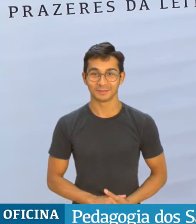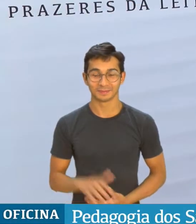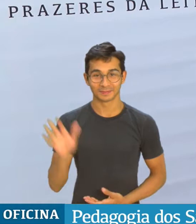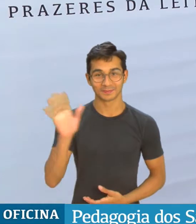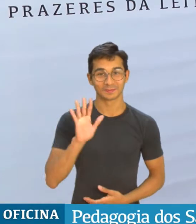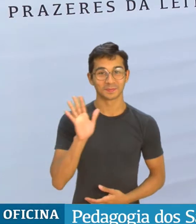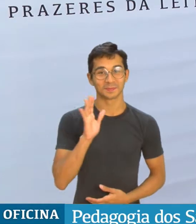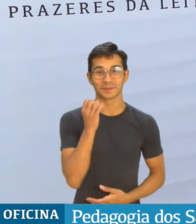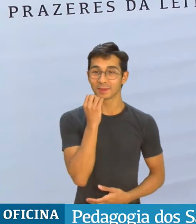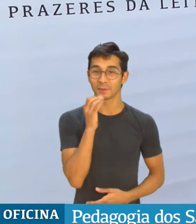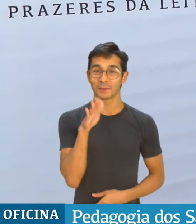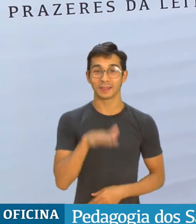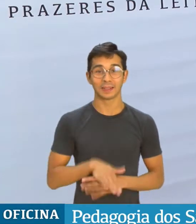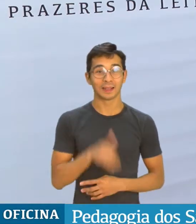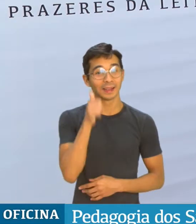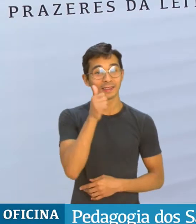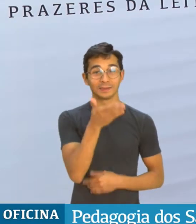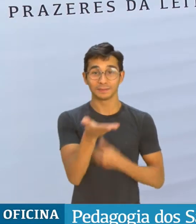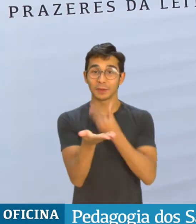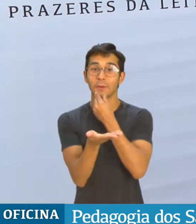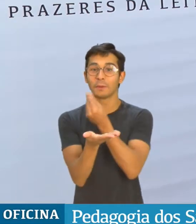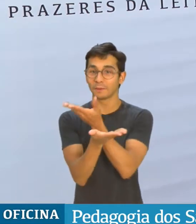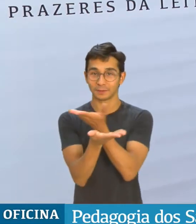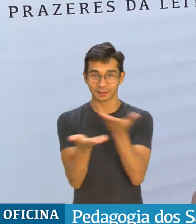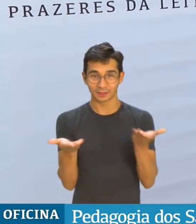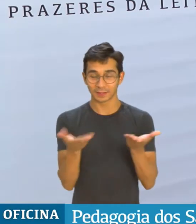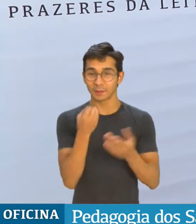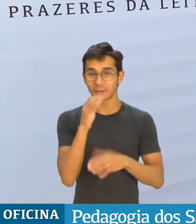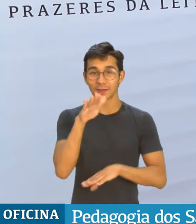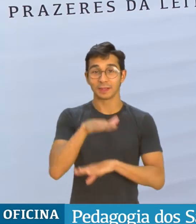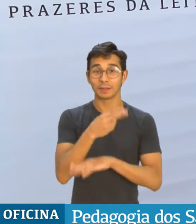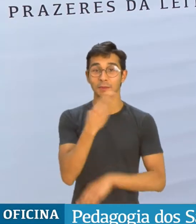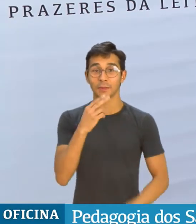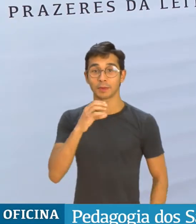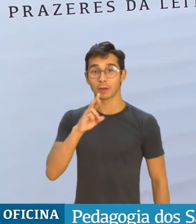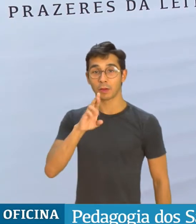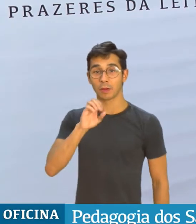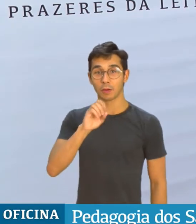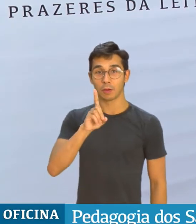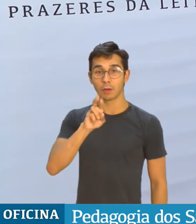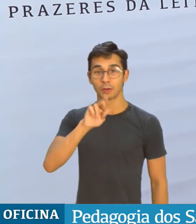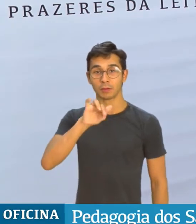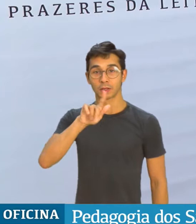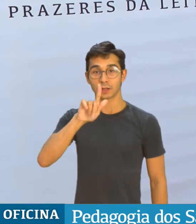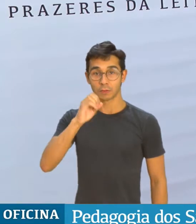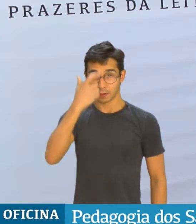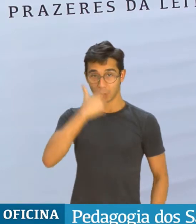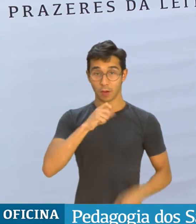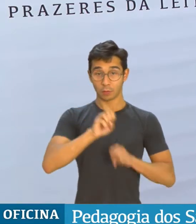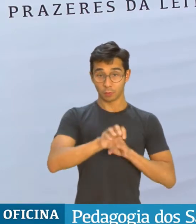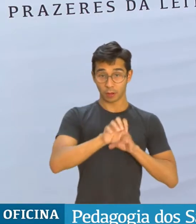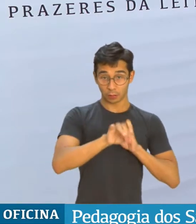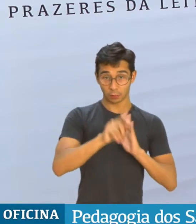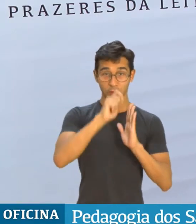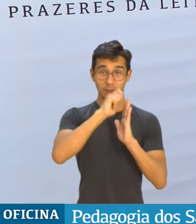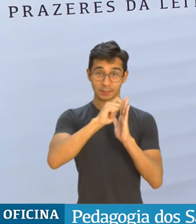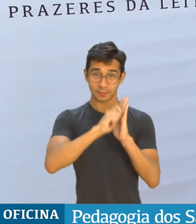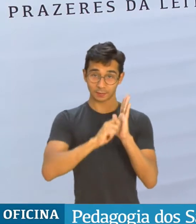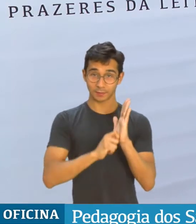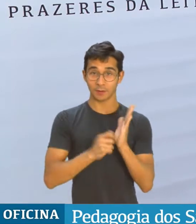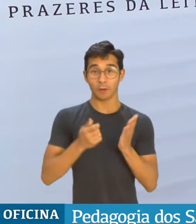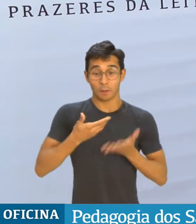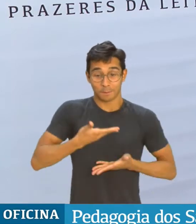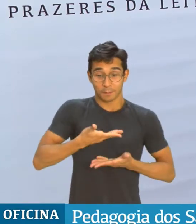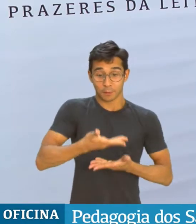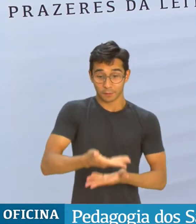Olá, boa tarde a todas, a todes, a todos. Meu nome é Rodrigo Ciríaco, sou educador e escritor, convidado hoje aqui